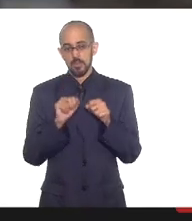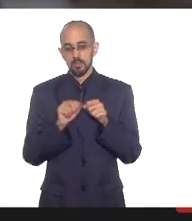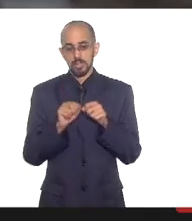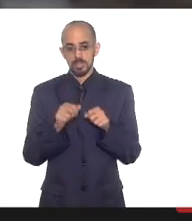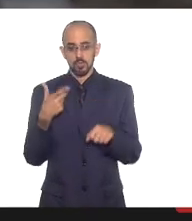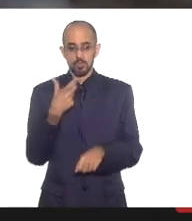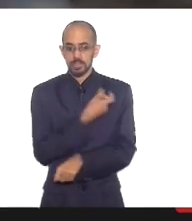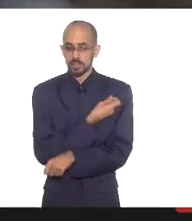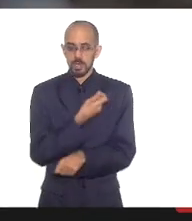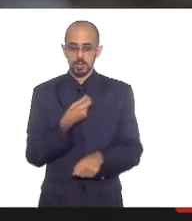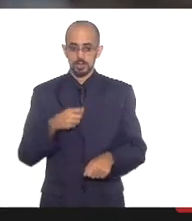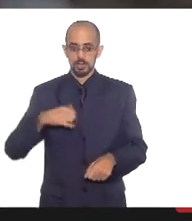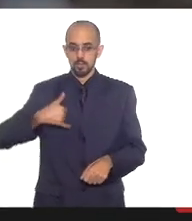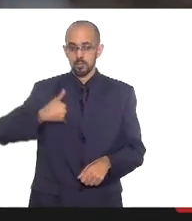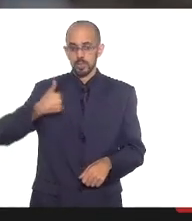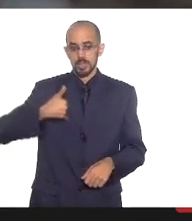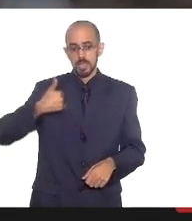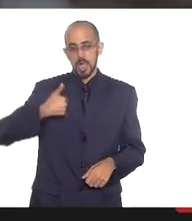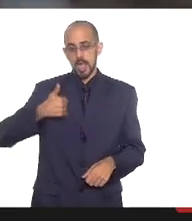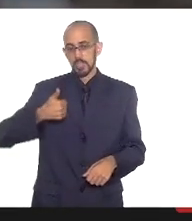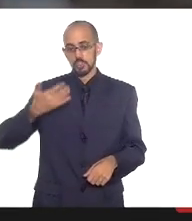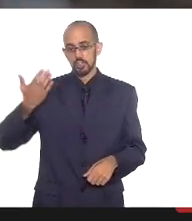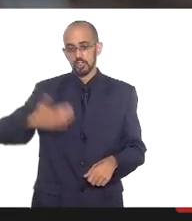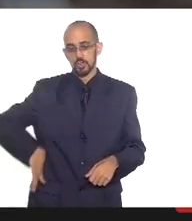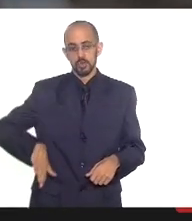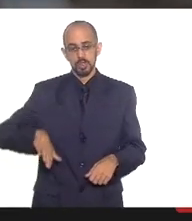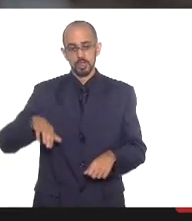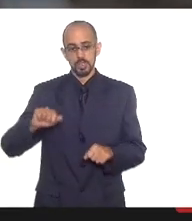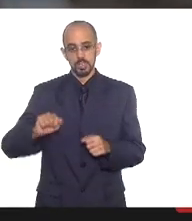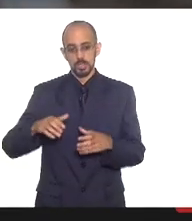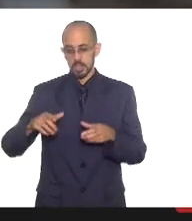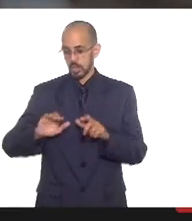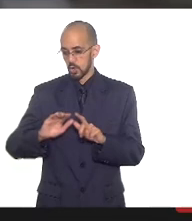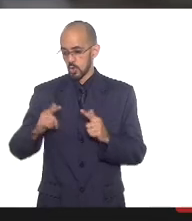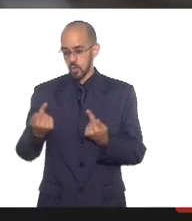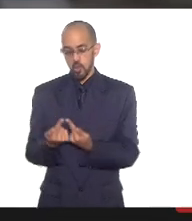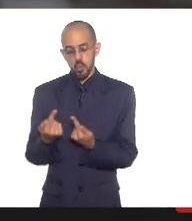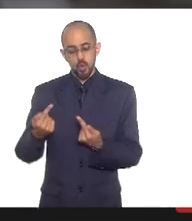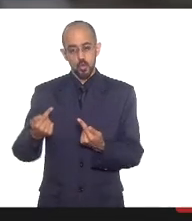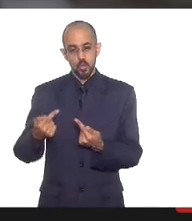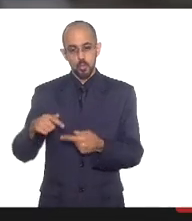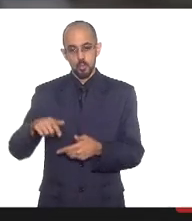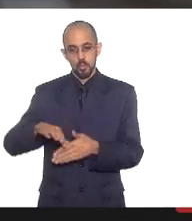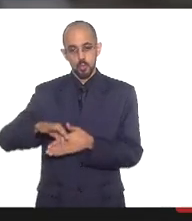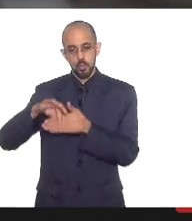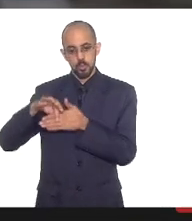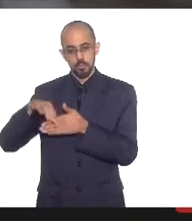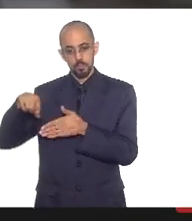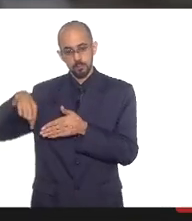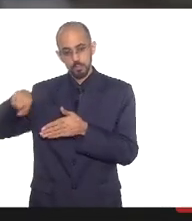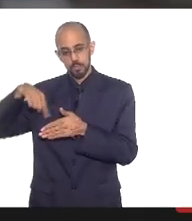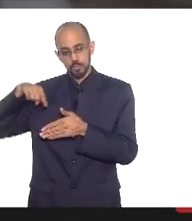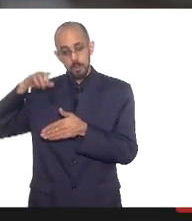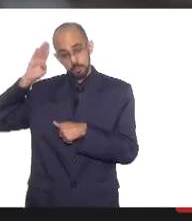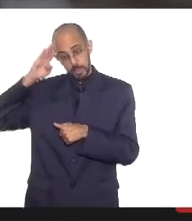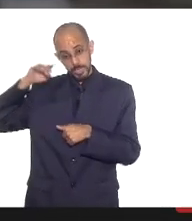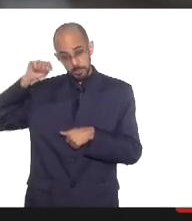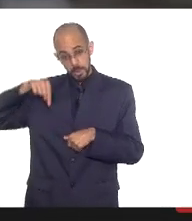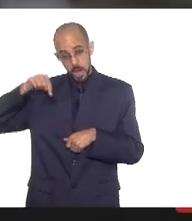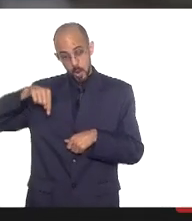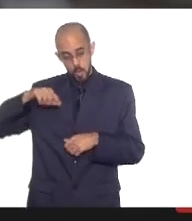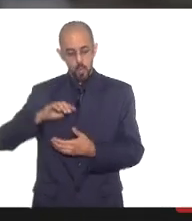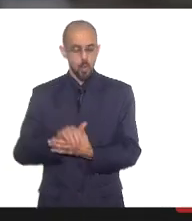é puridade logo priorizando os grupos elencados pelo Ministério da Saúde e empresas totalmente diferente